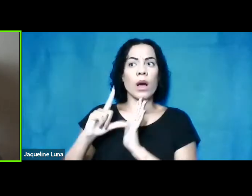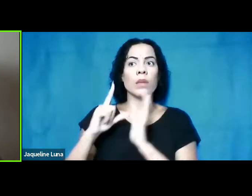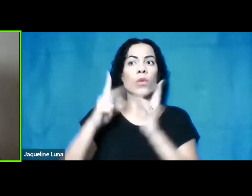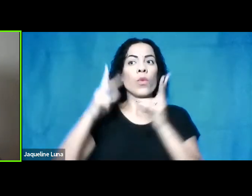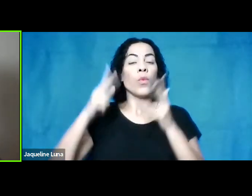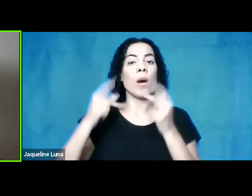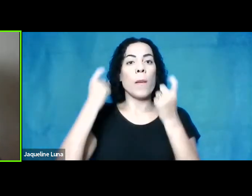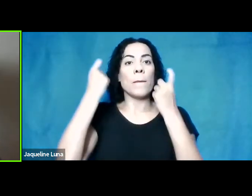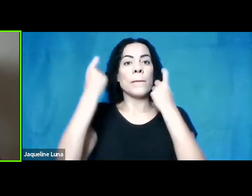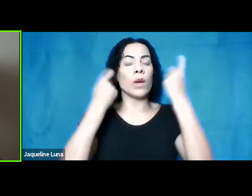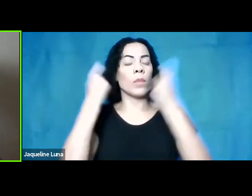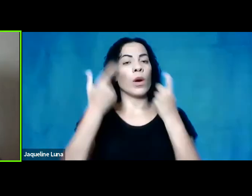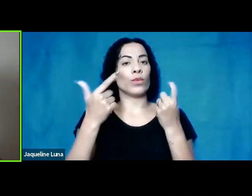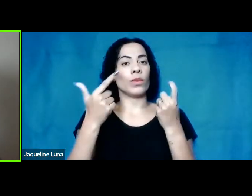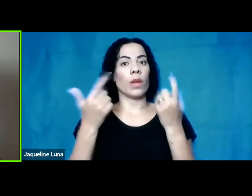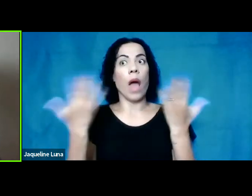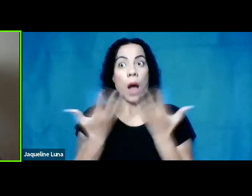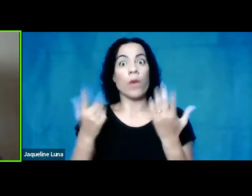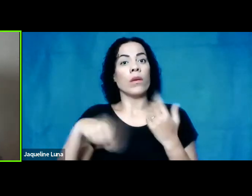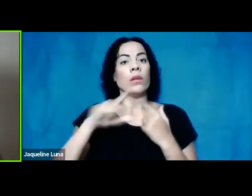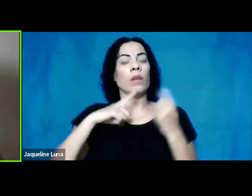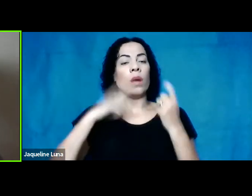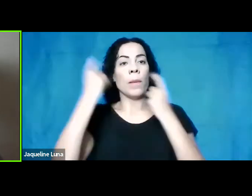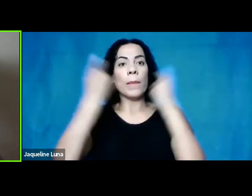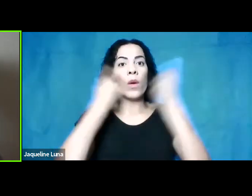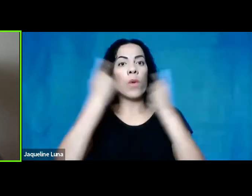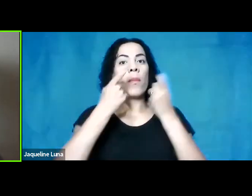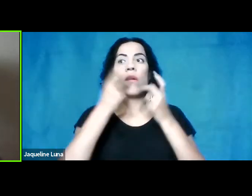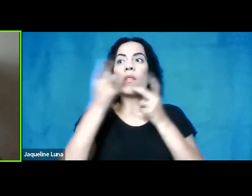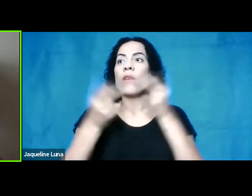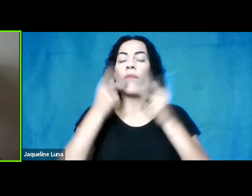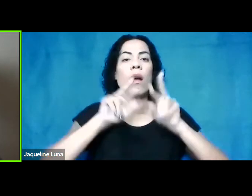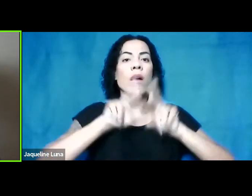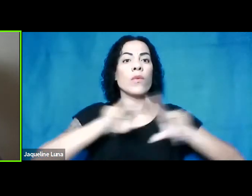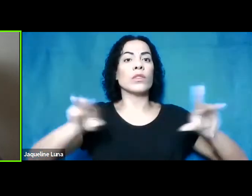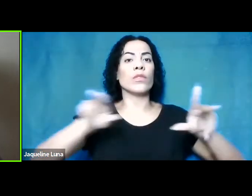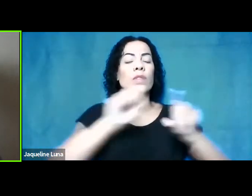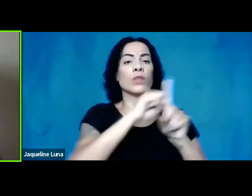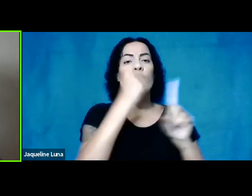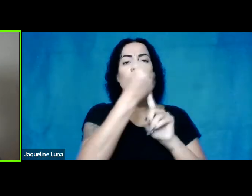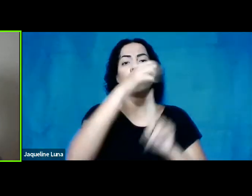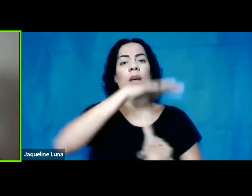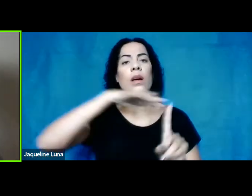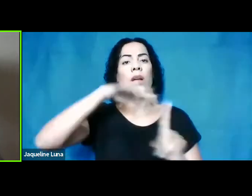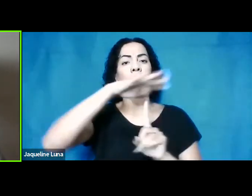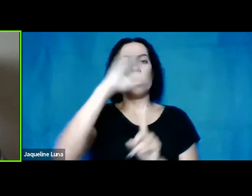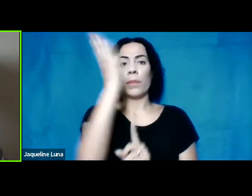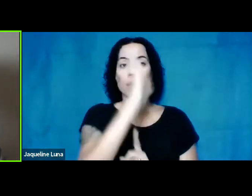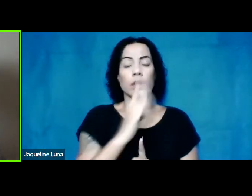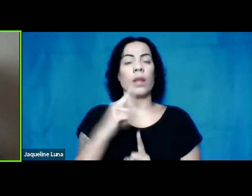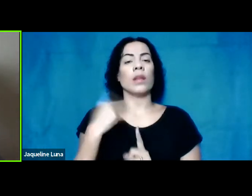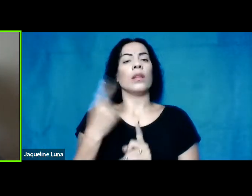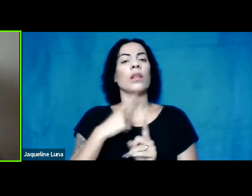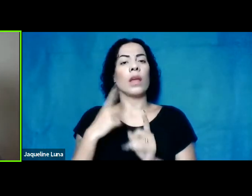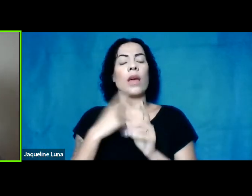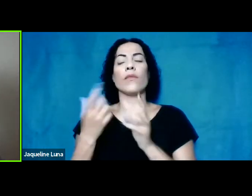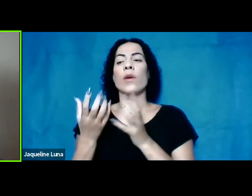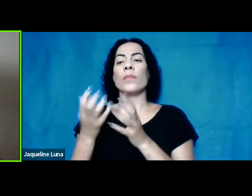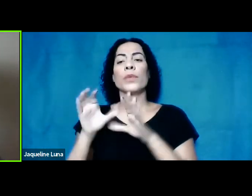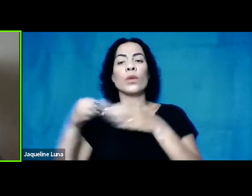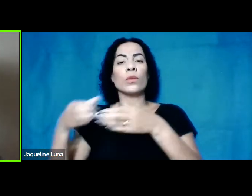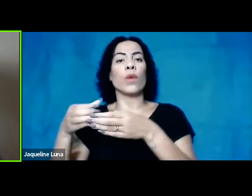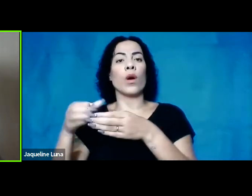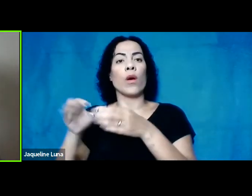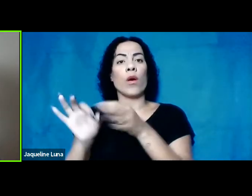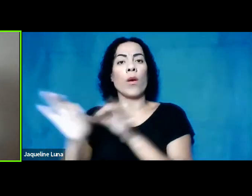a diversidade da sociedade brasileira quanto a gente ficou durante a pandemia. Então, a gente teve projetos de comunicação para falar com a população de favela, a gente teve